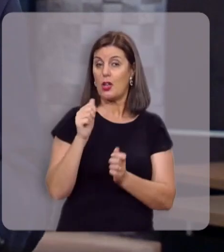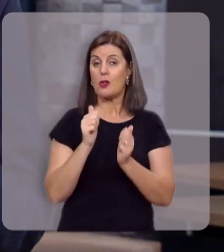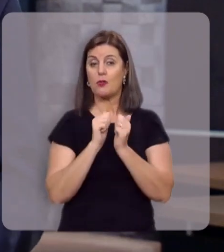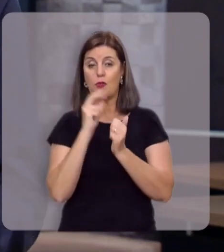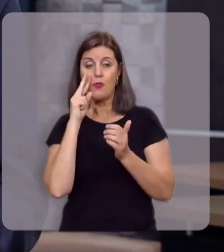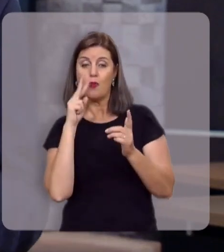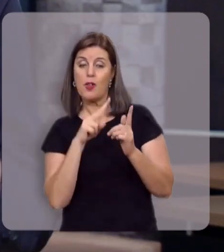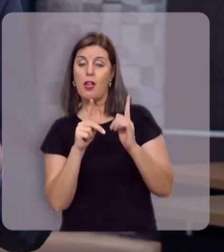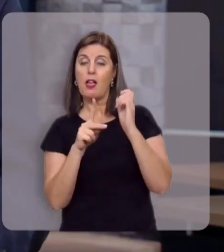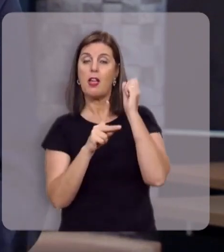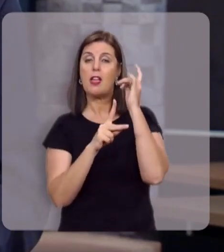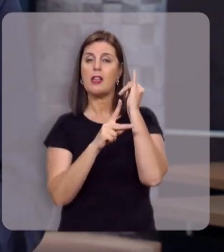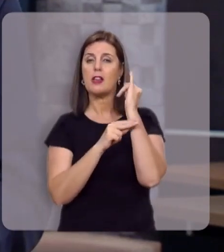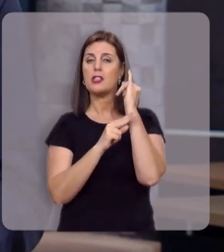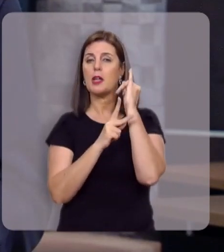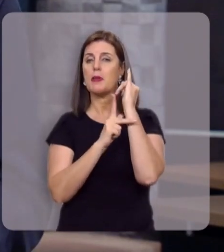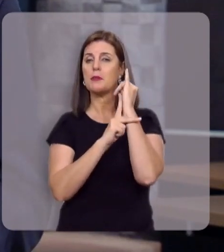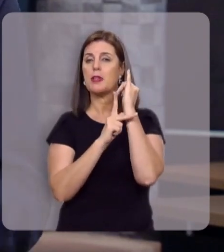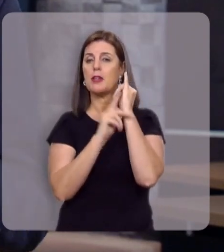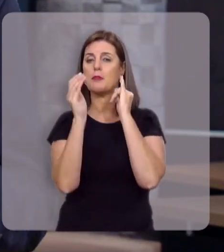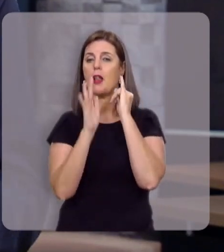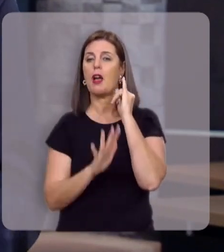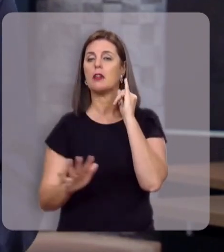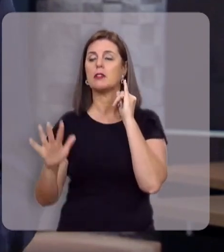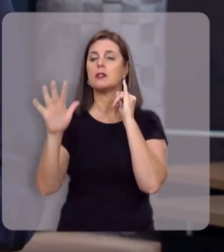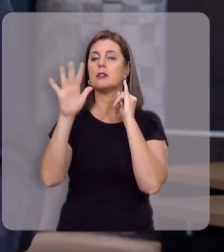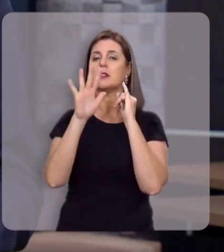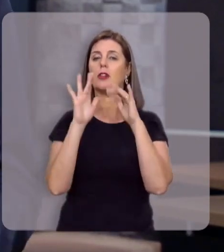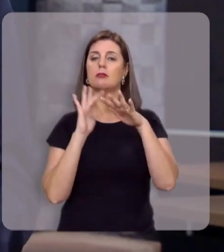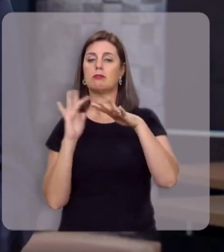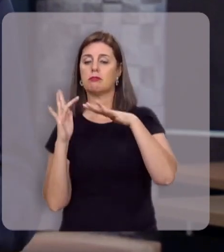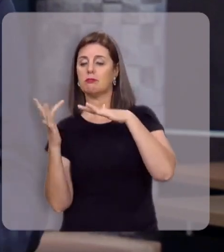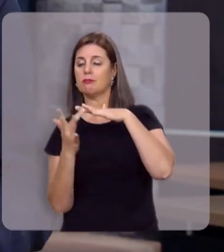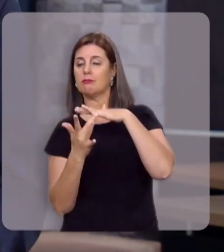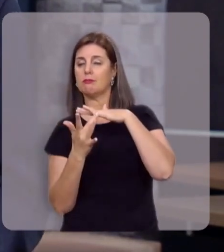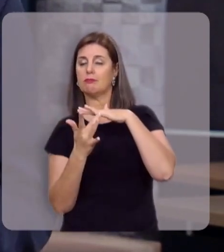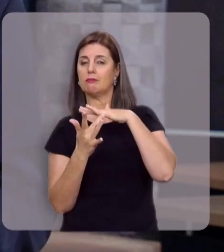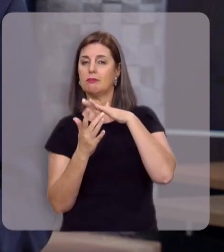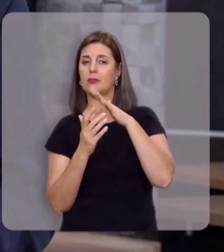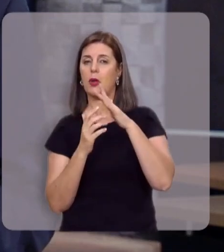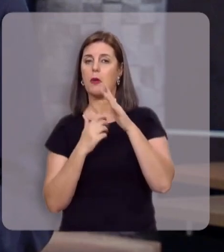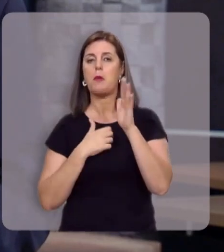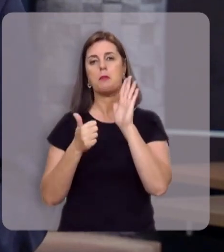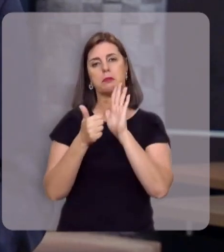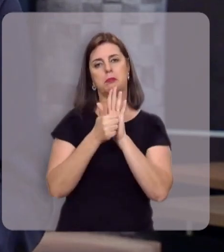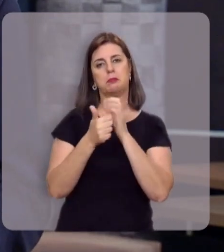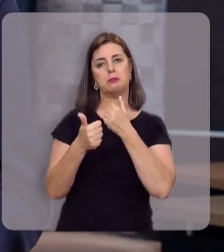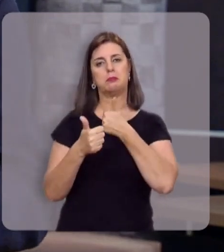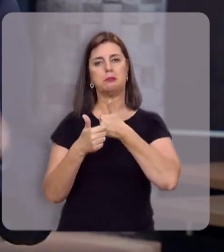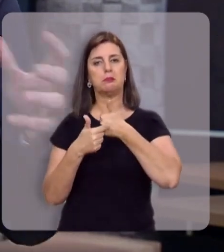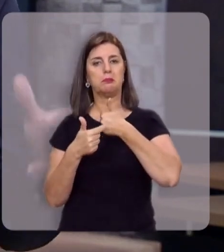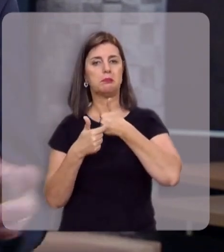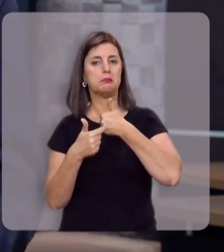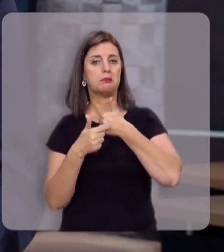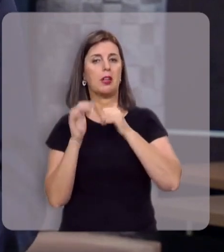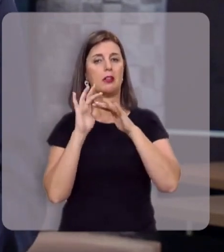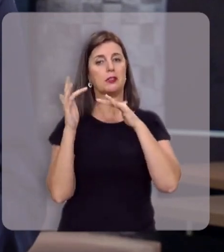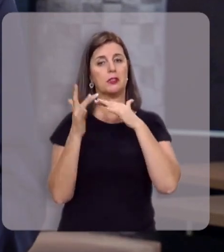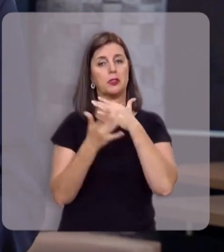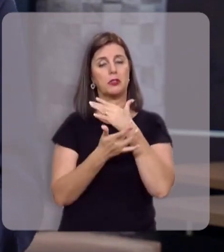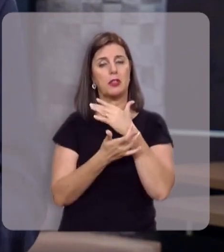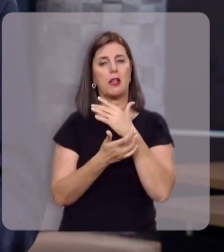a acompanhar a Igreja Presbiteriana do Brasil no ambiente digital, nos seguindo nas